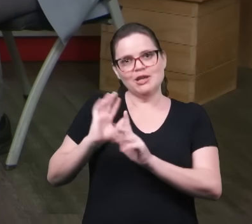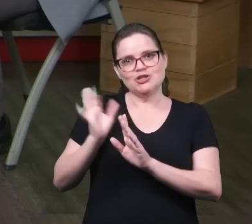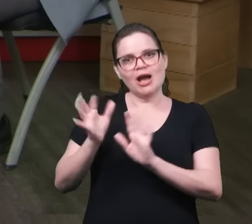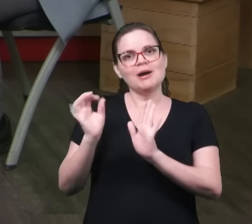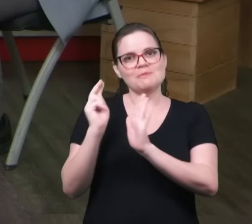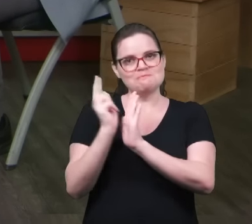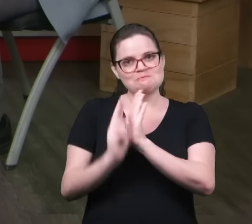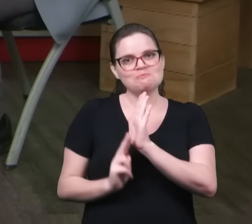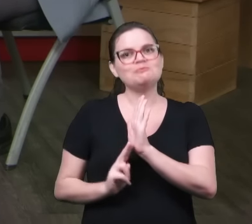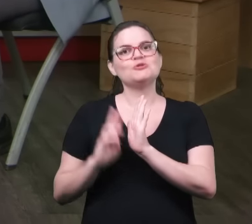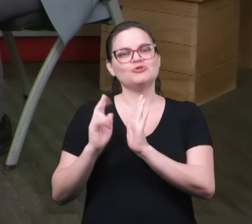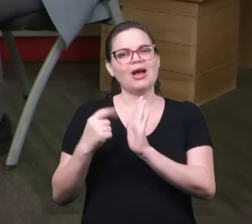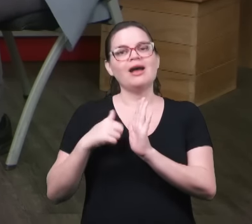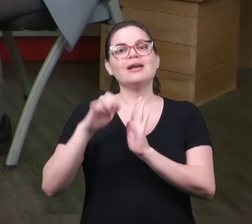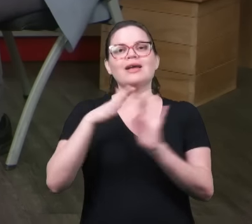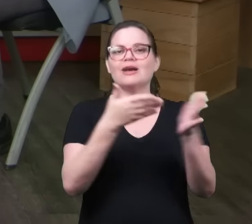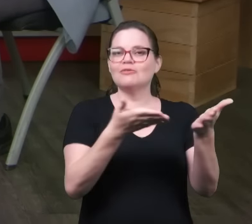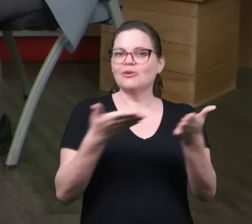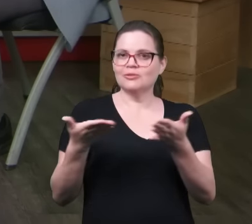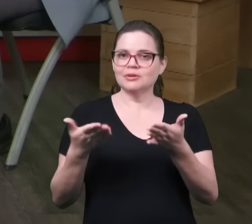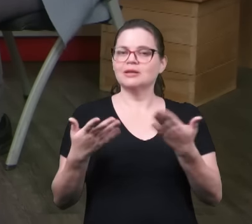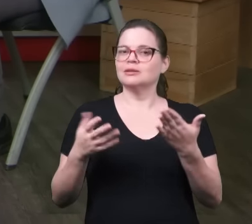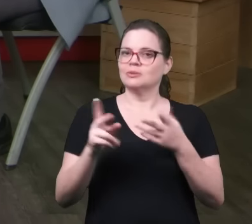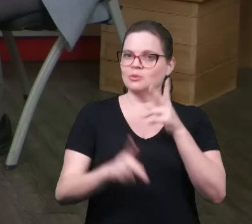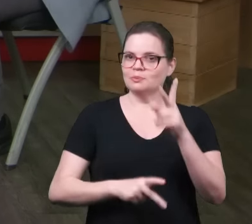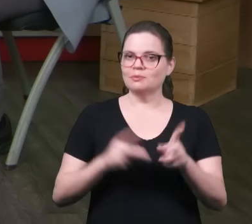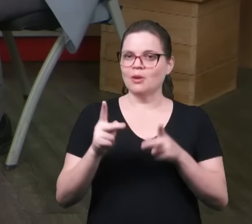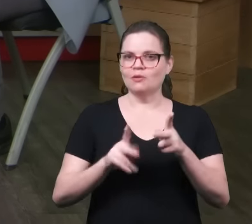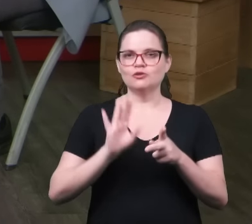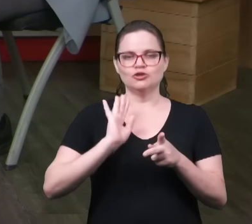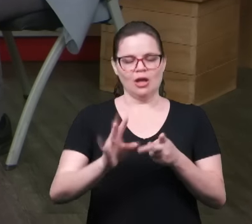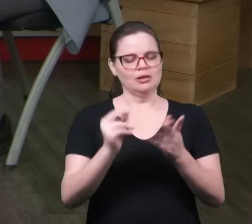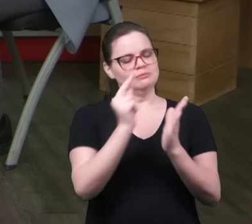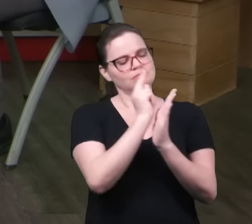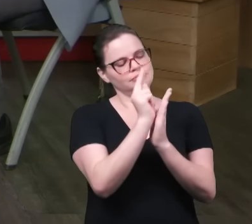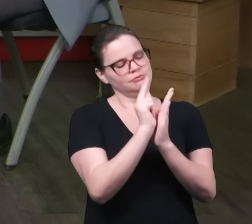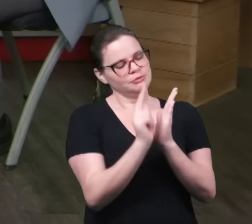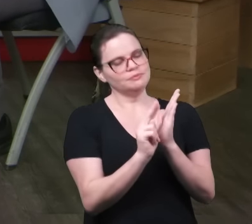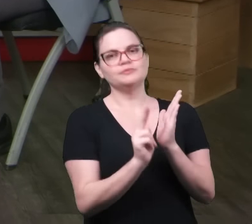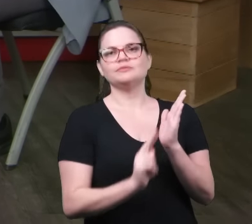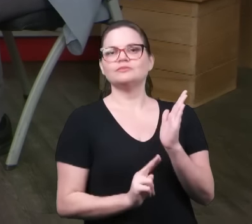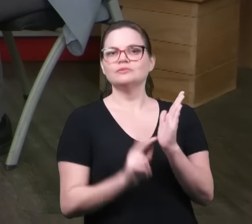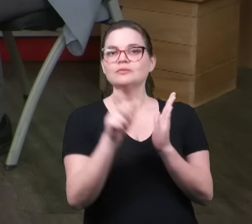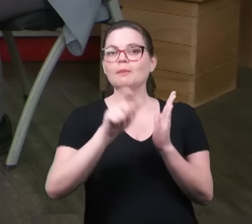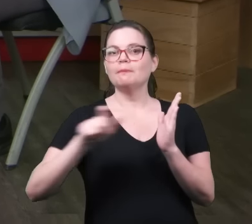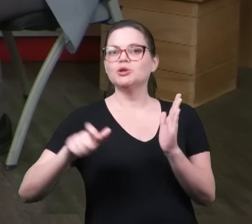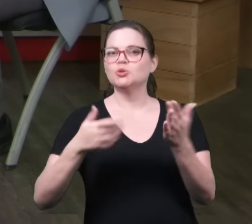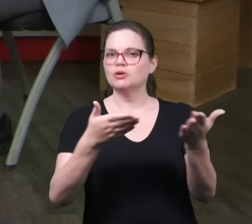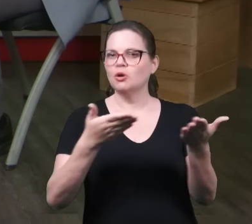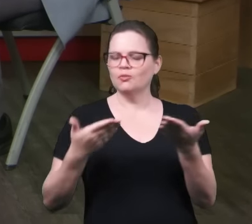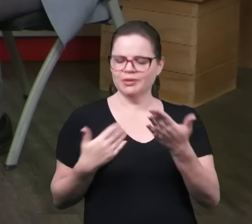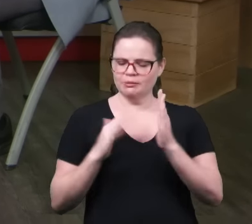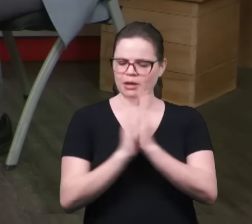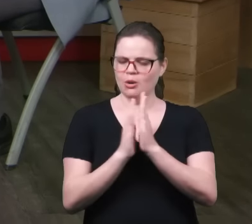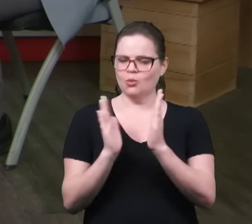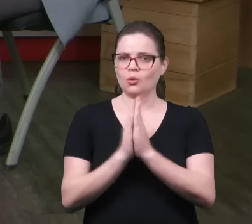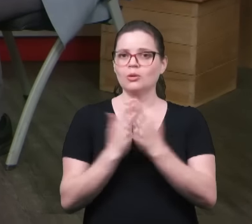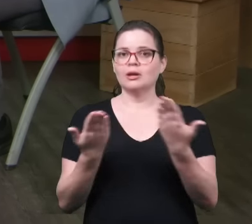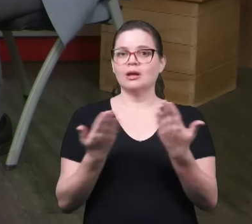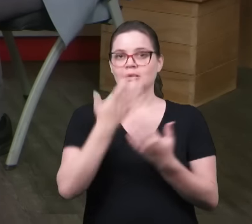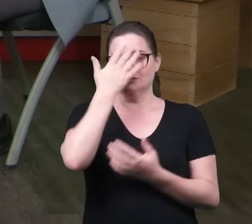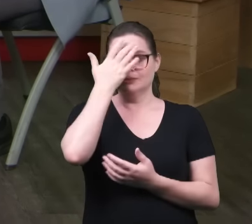certeza. Então, as nossas igrejas, nosso povo já está listando lá os convidados, aquele que está orando pelas